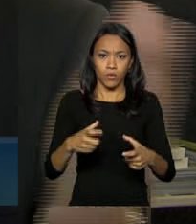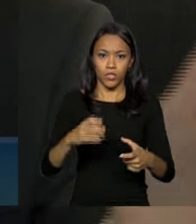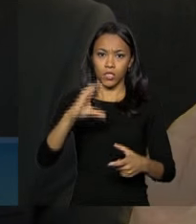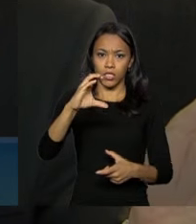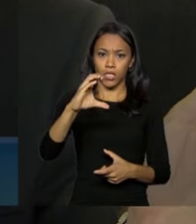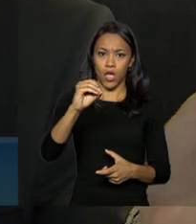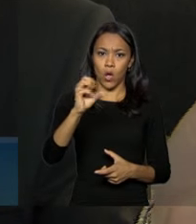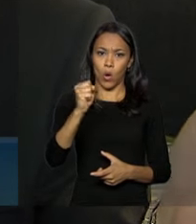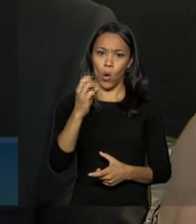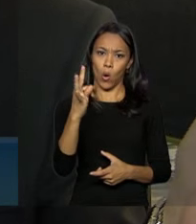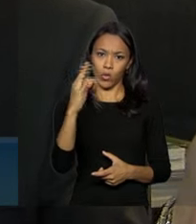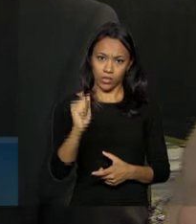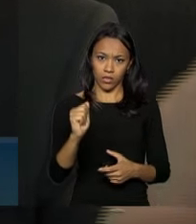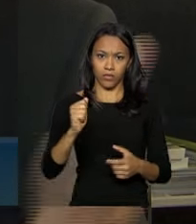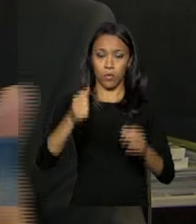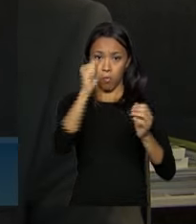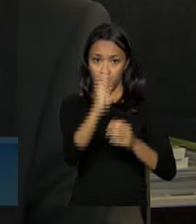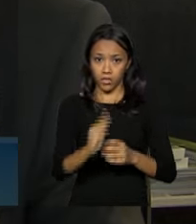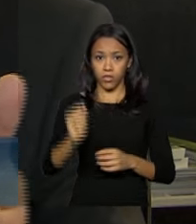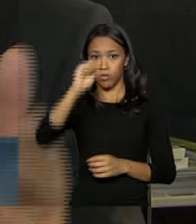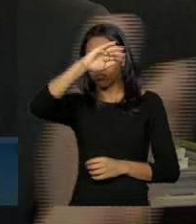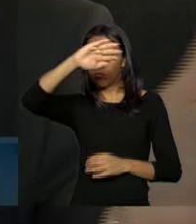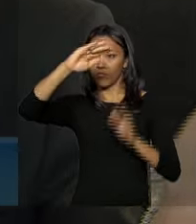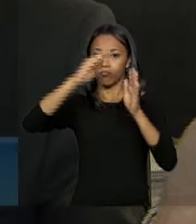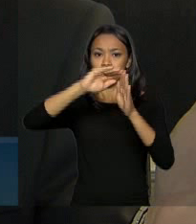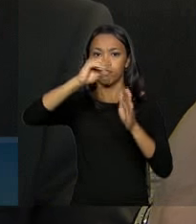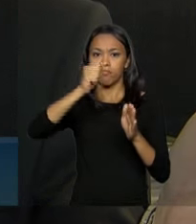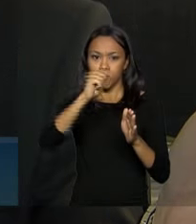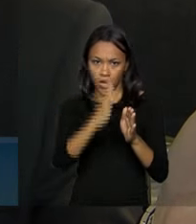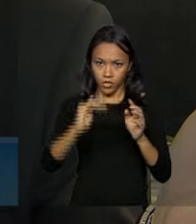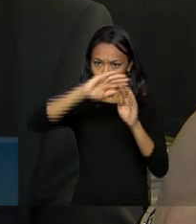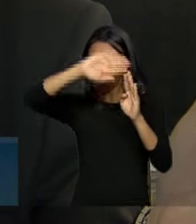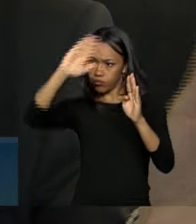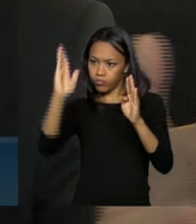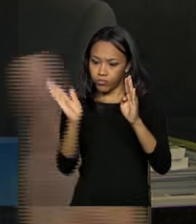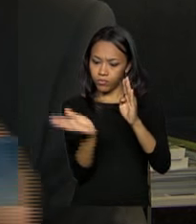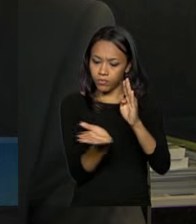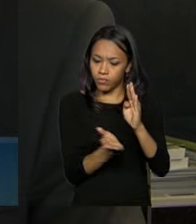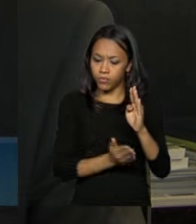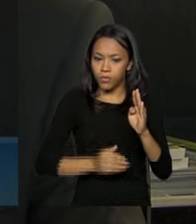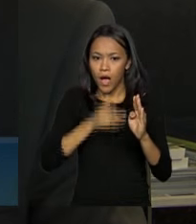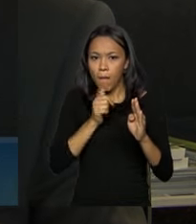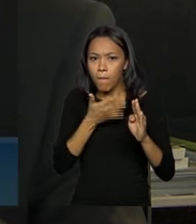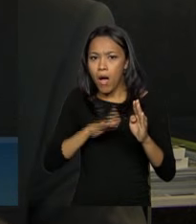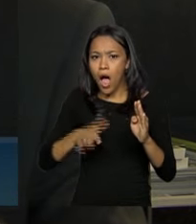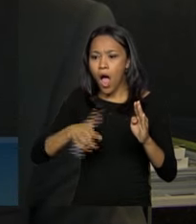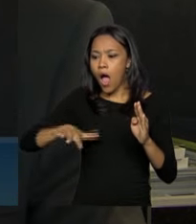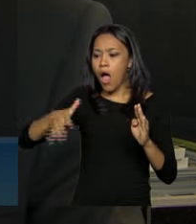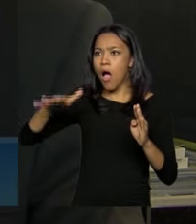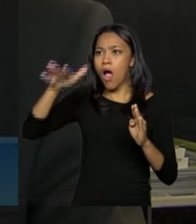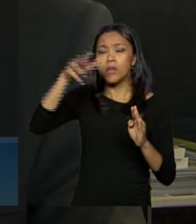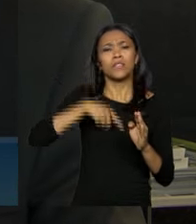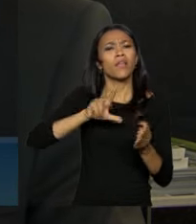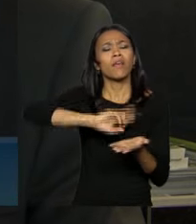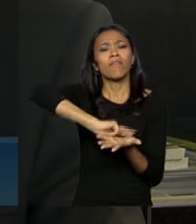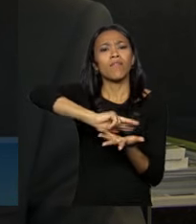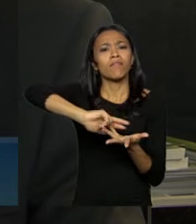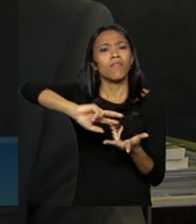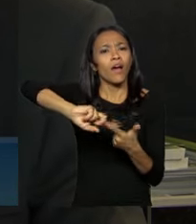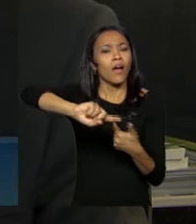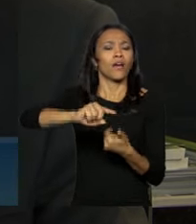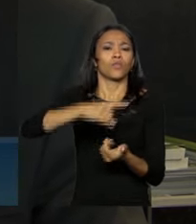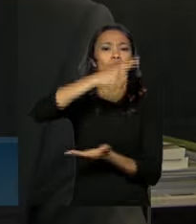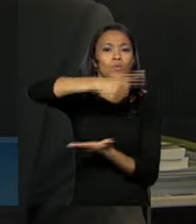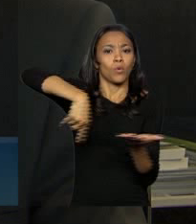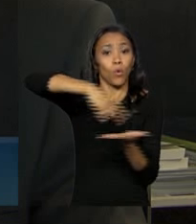uma das maiores costas do mar aqui no Brasil, diversos acordos que serão